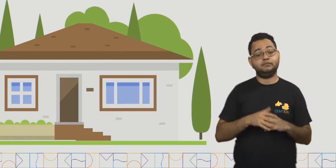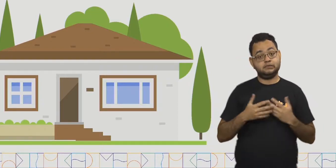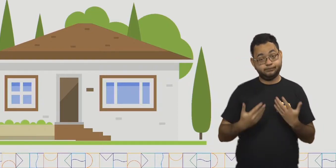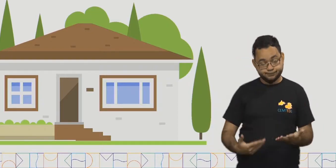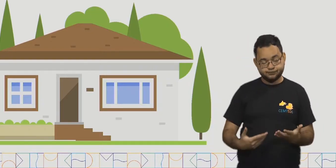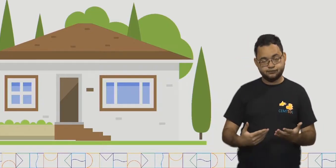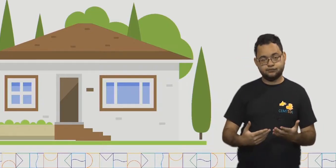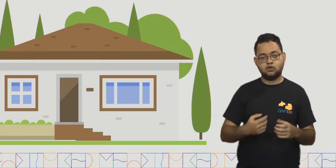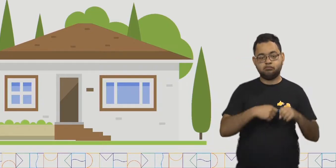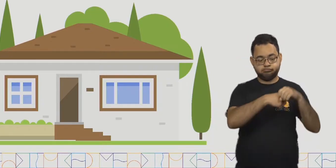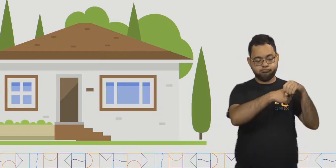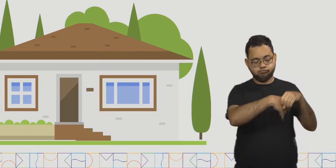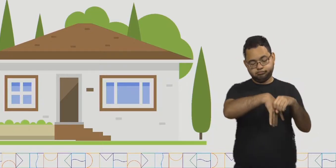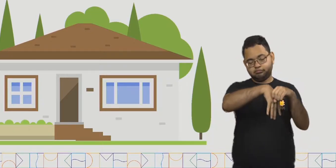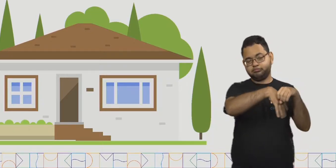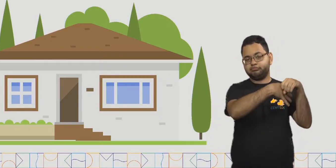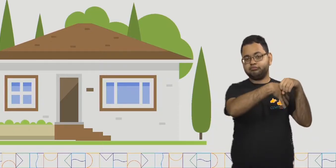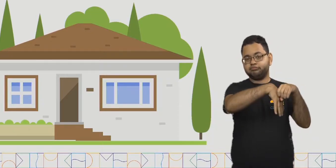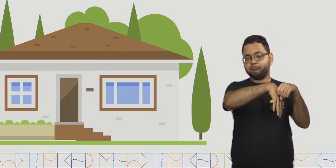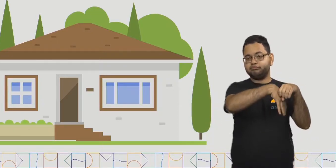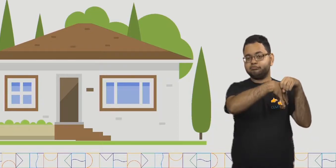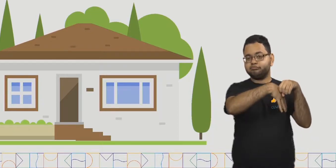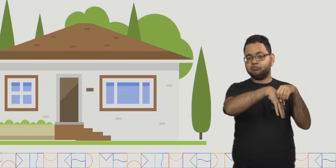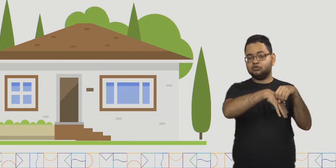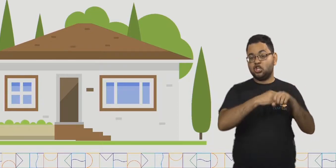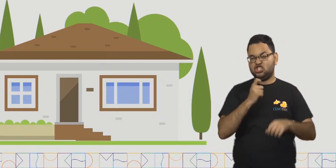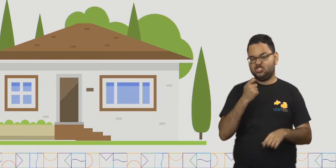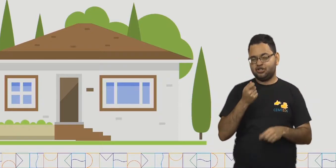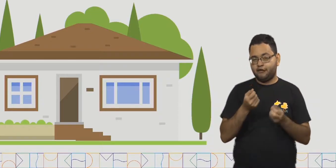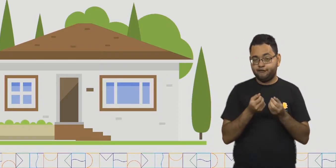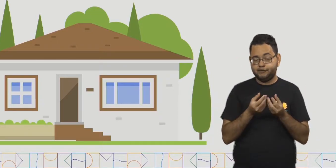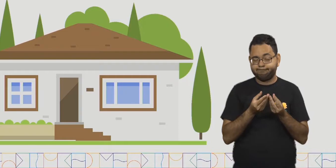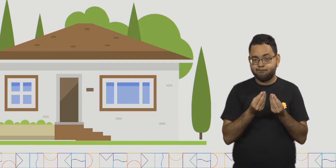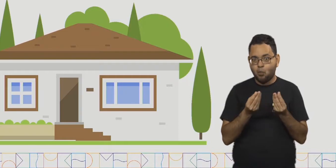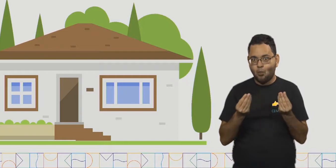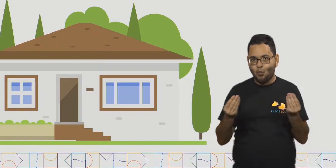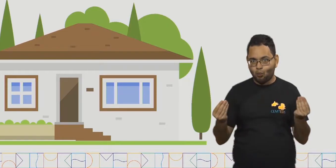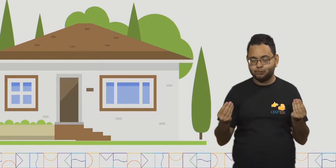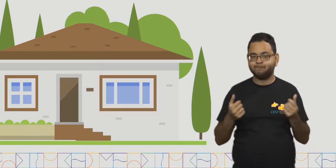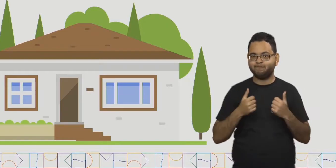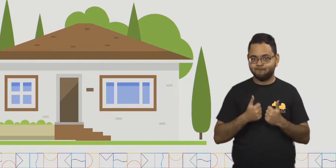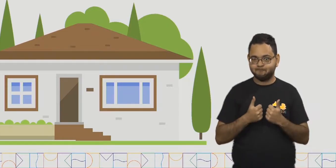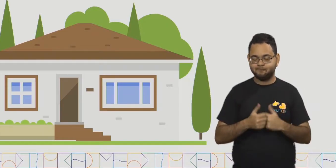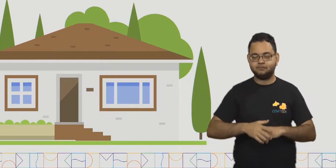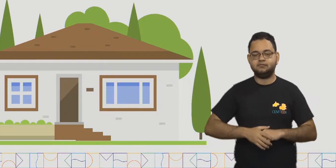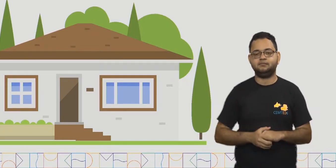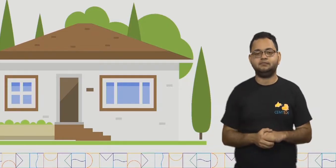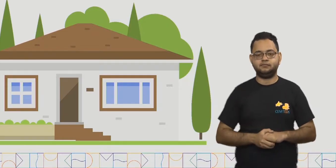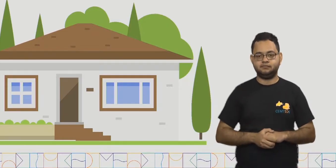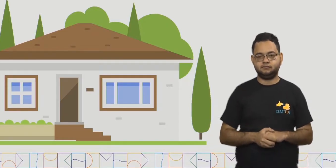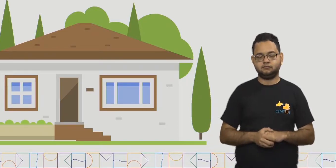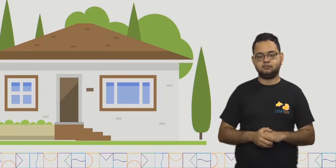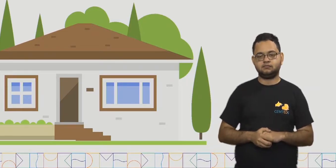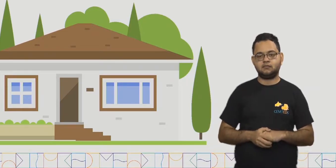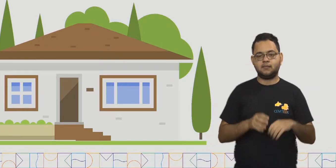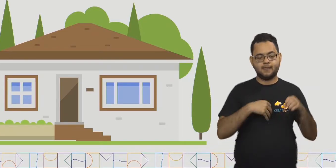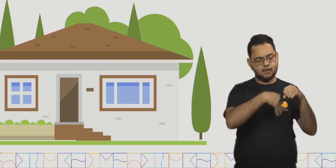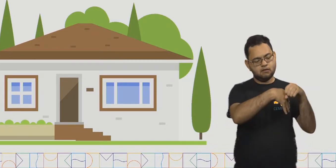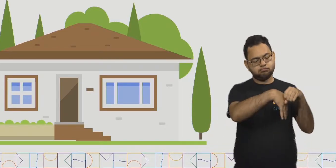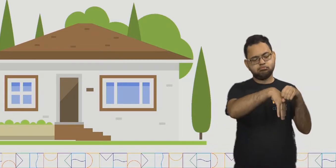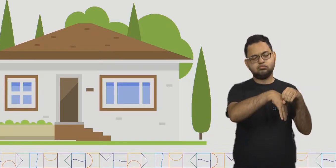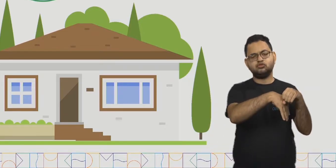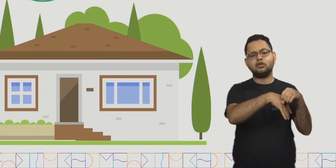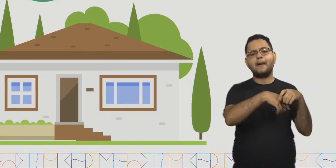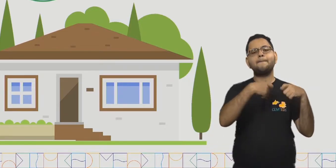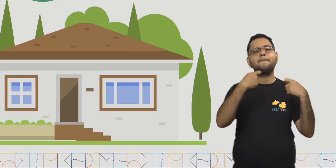criança um molho de Chaves é quando vocês estão conjunto de chaves Tudo bem e com esse conjunto de